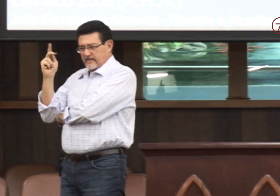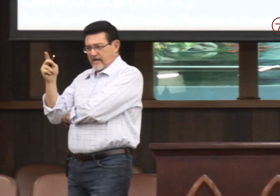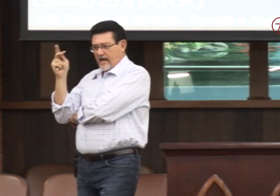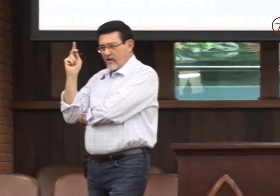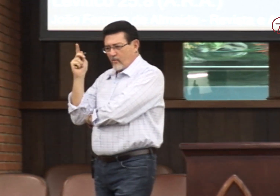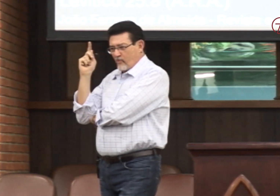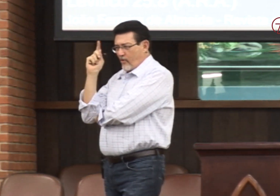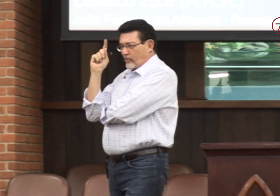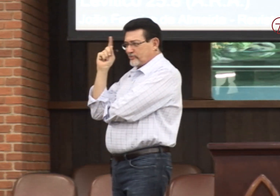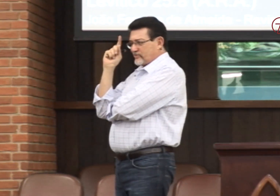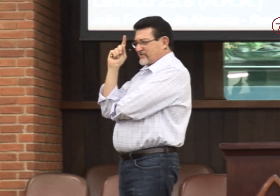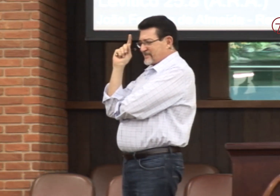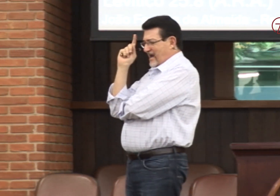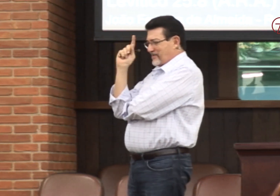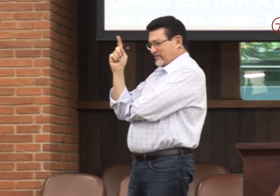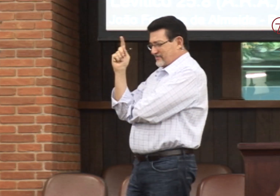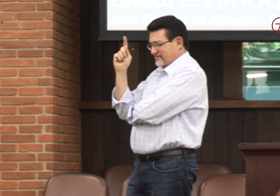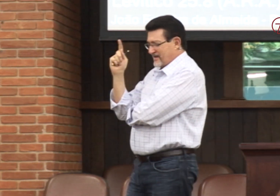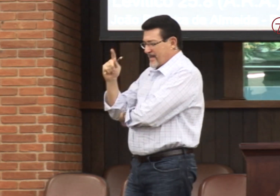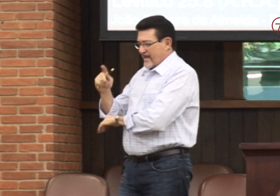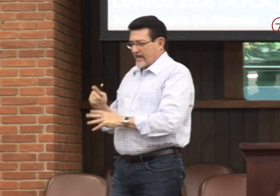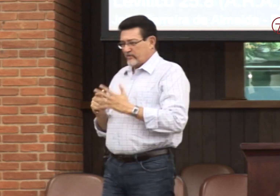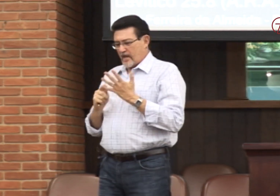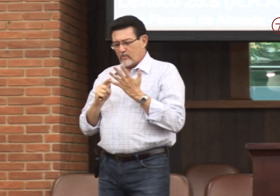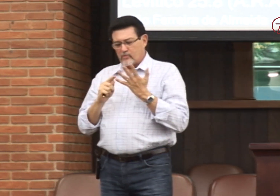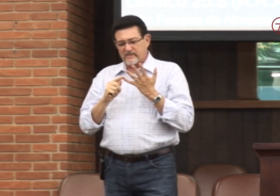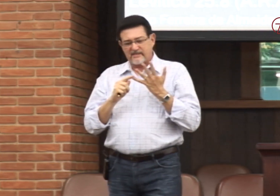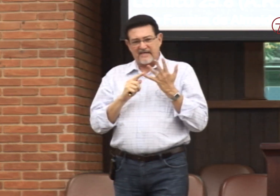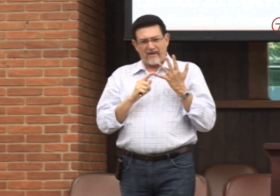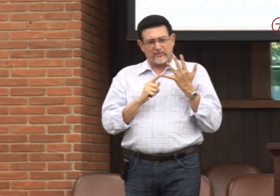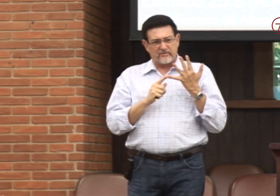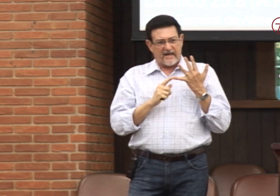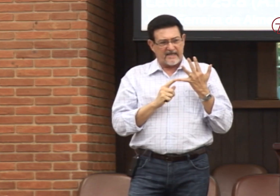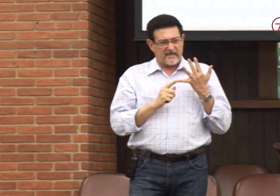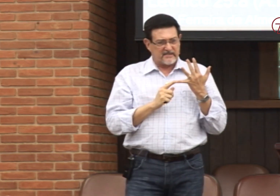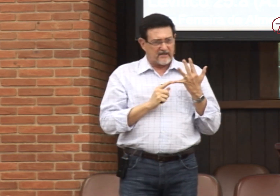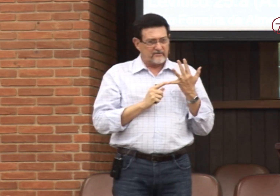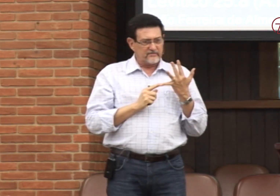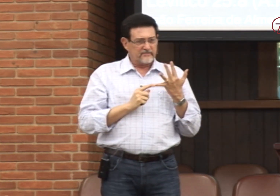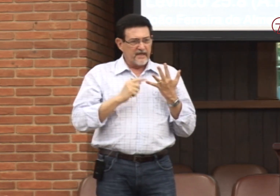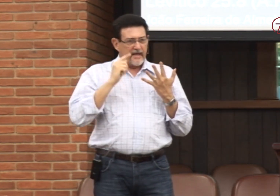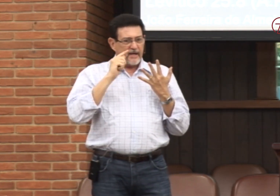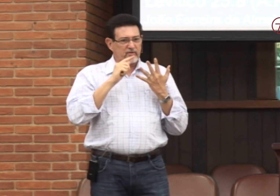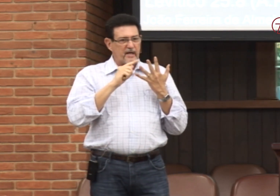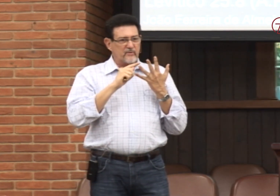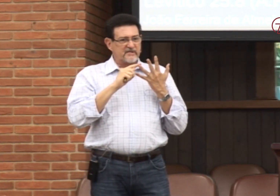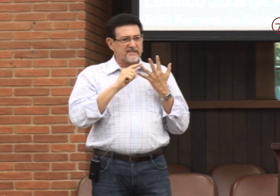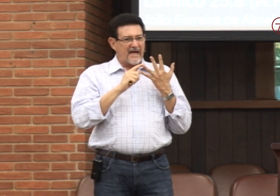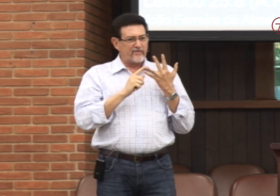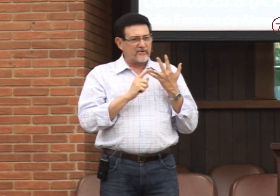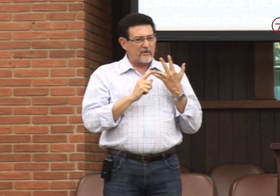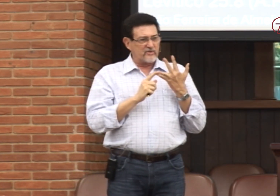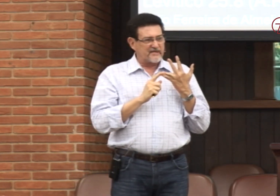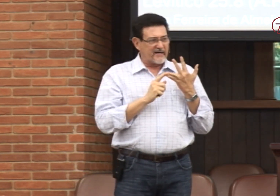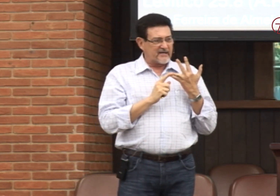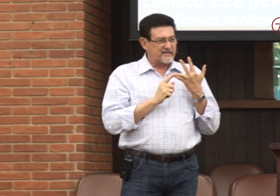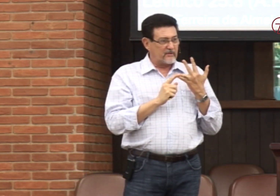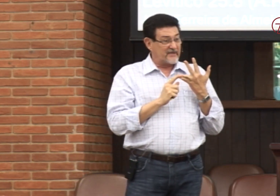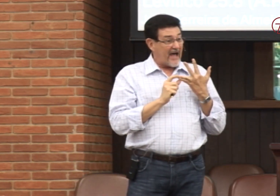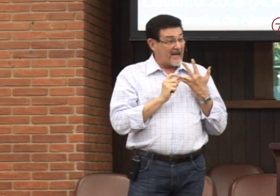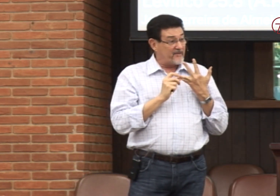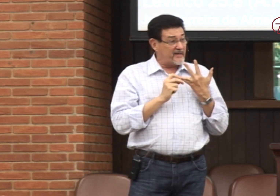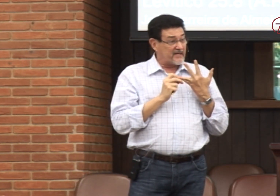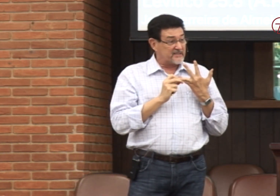Este é o outro sábado eu tenho o sábado da criação eu tenho o sábado da